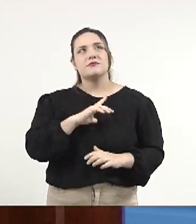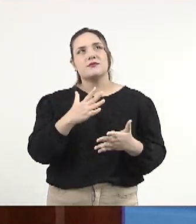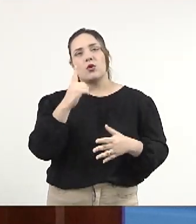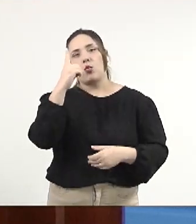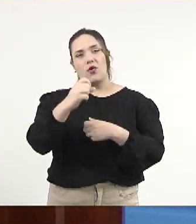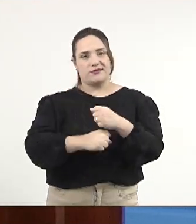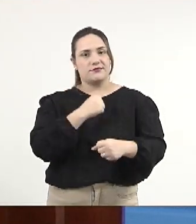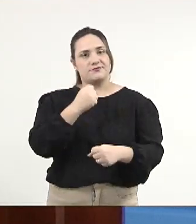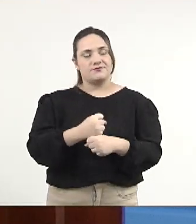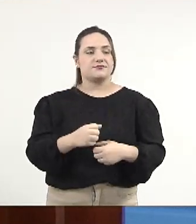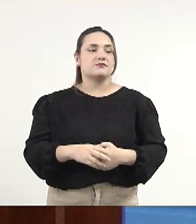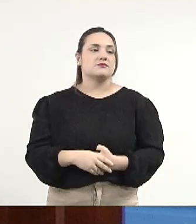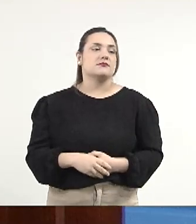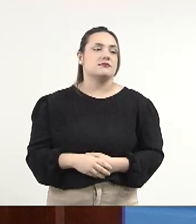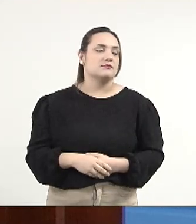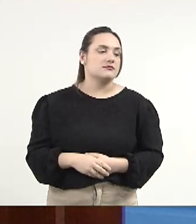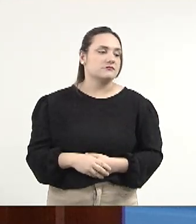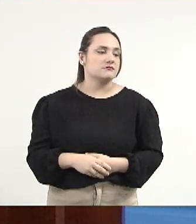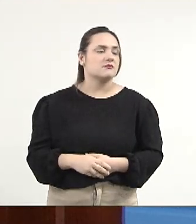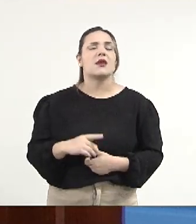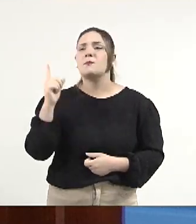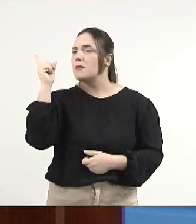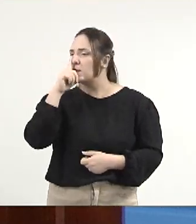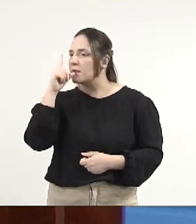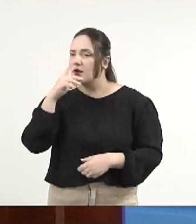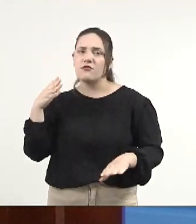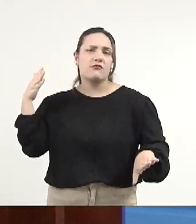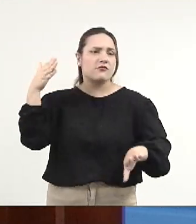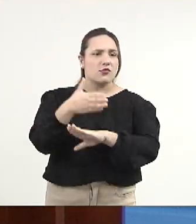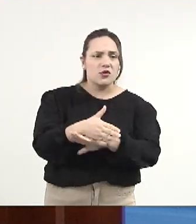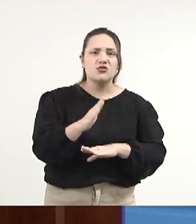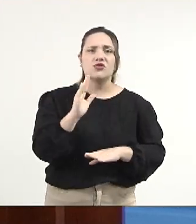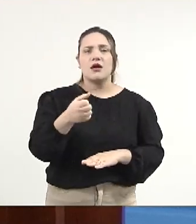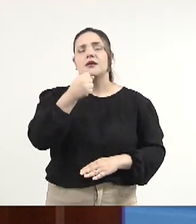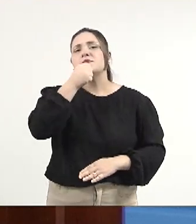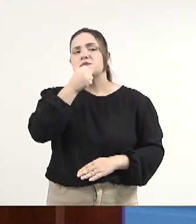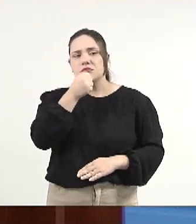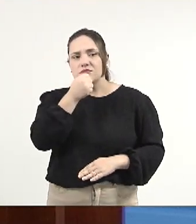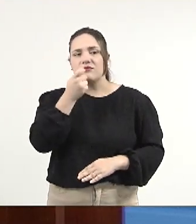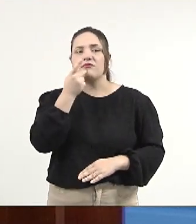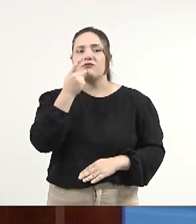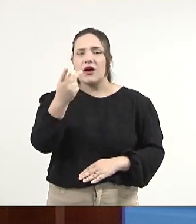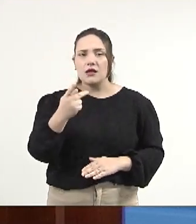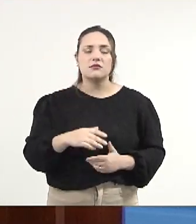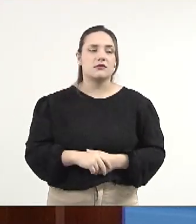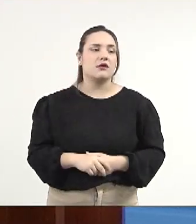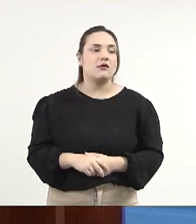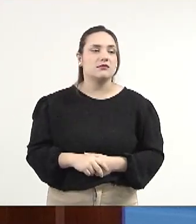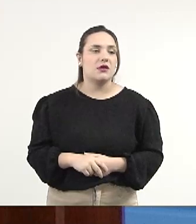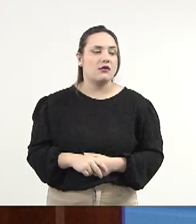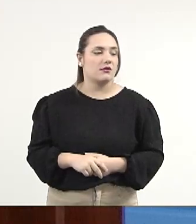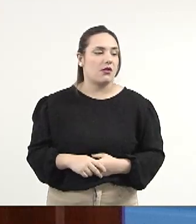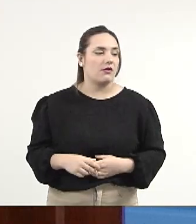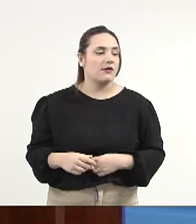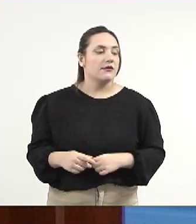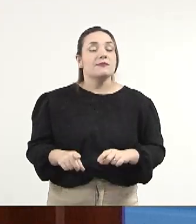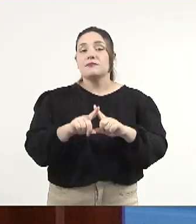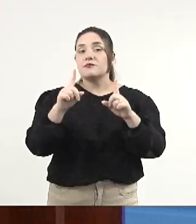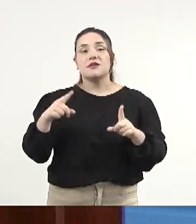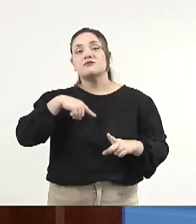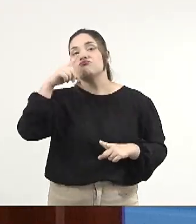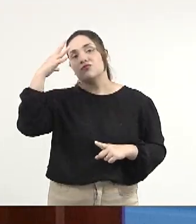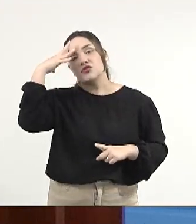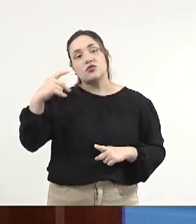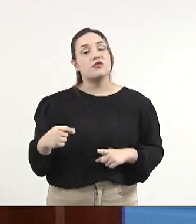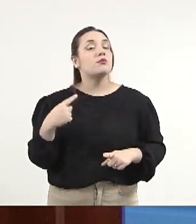ano. E essas mães foram lá, elas usaram o microfone, falaram. Mas isso não se